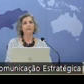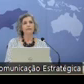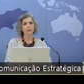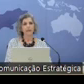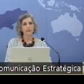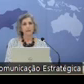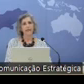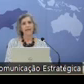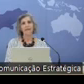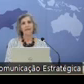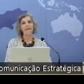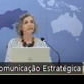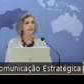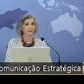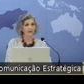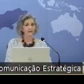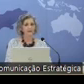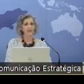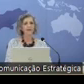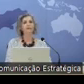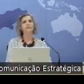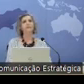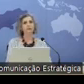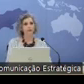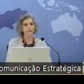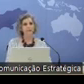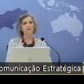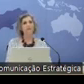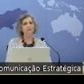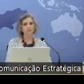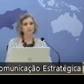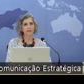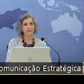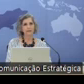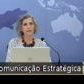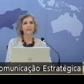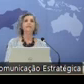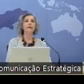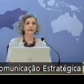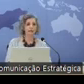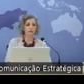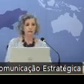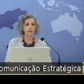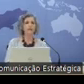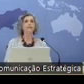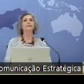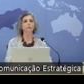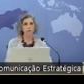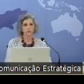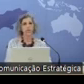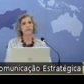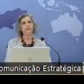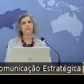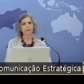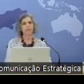que ela está vivendo com HIV ela fica grávida eu tenho que fazer uma notificação de gestante HIV se ela fica grávida de novo vou